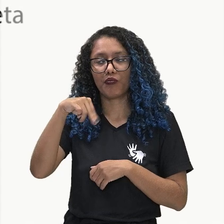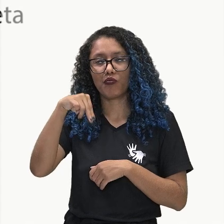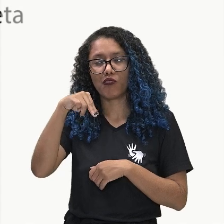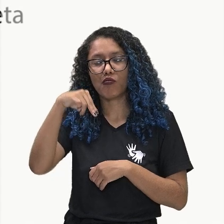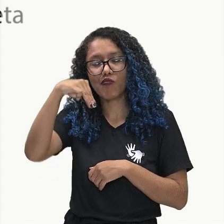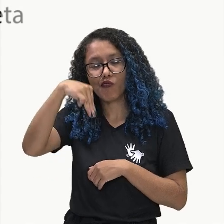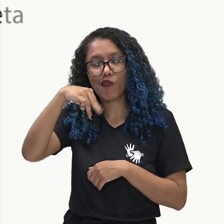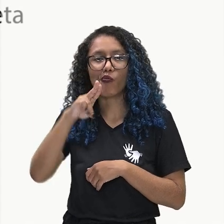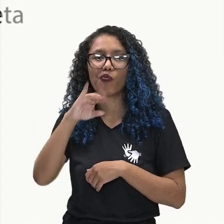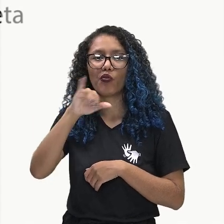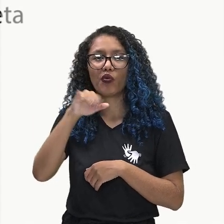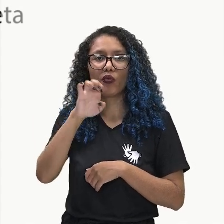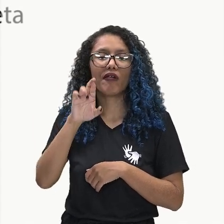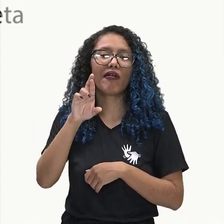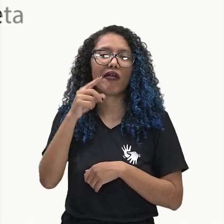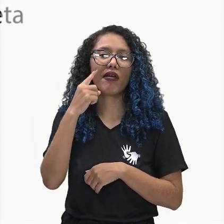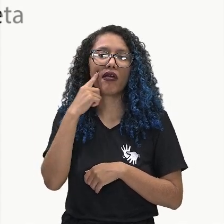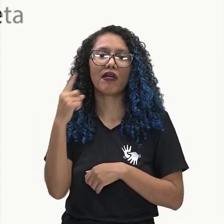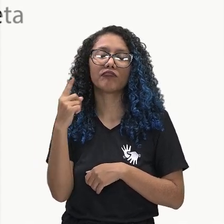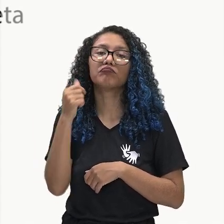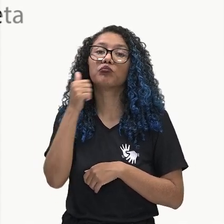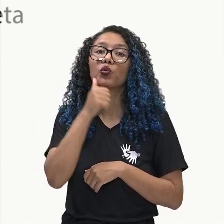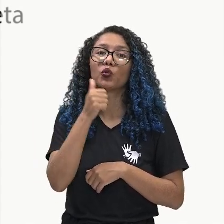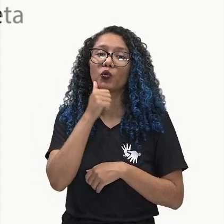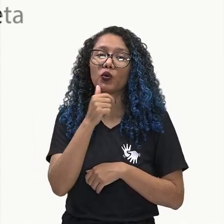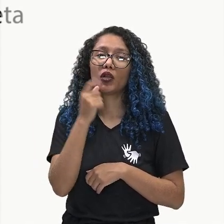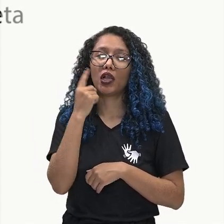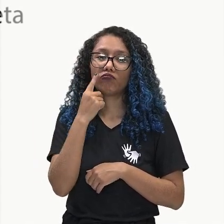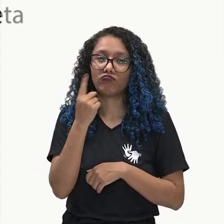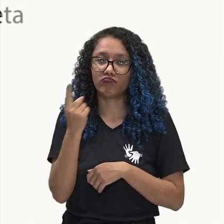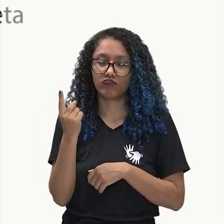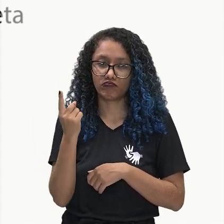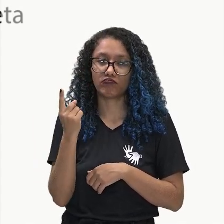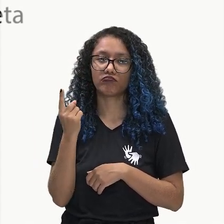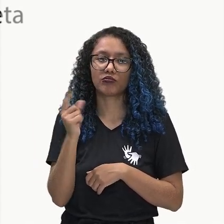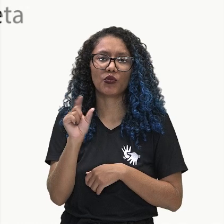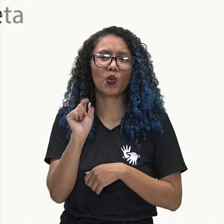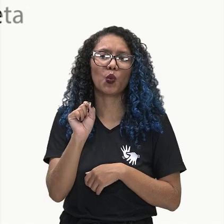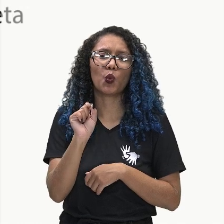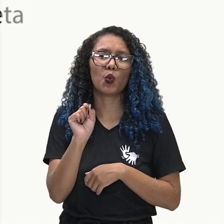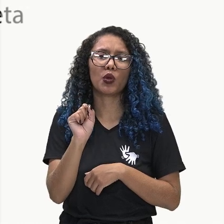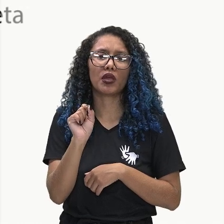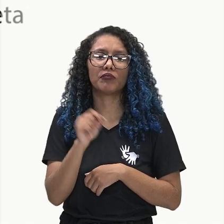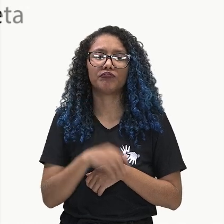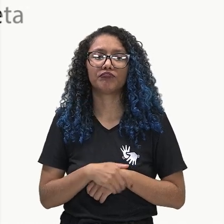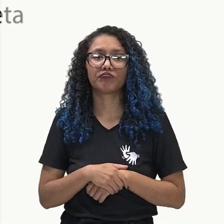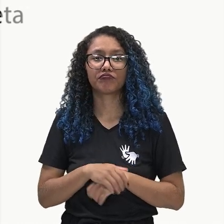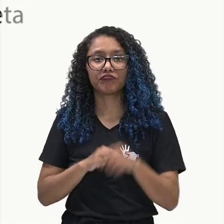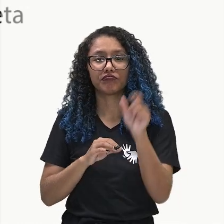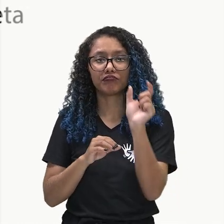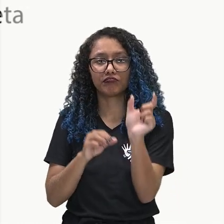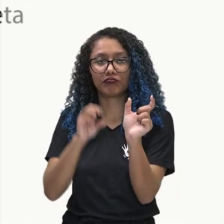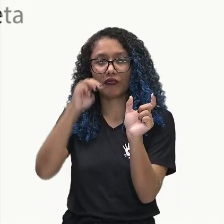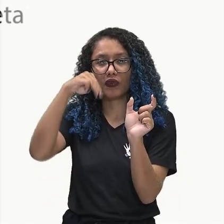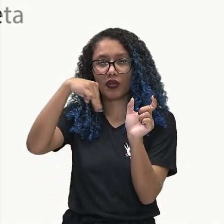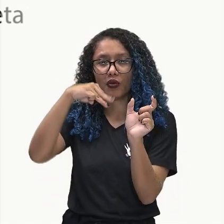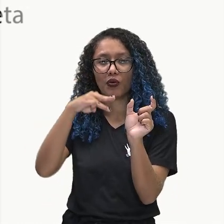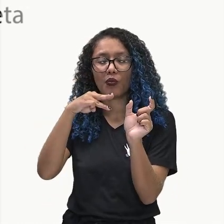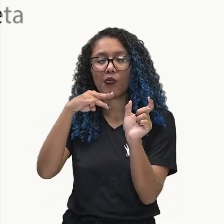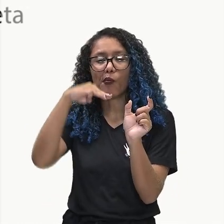aqui que ela está acompanhando aqui o artigo